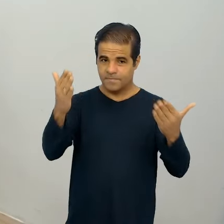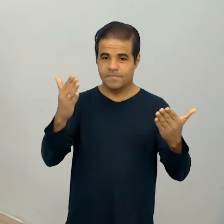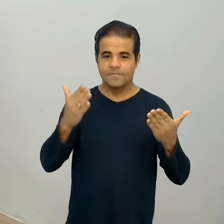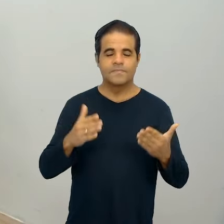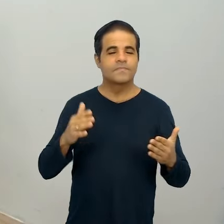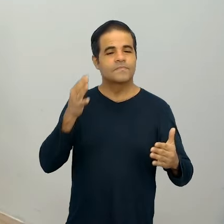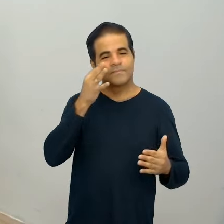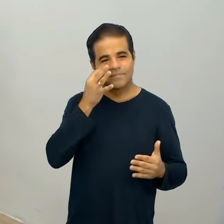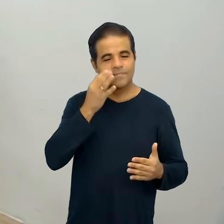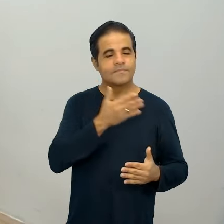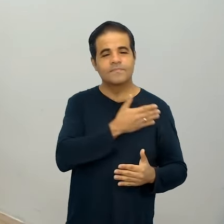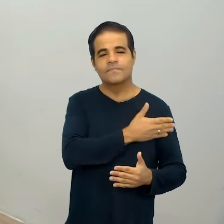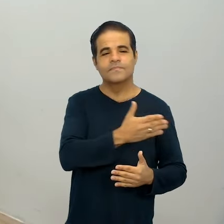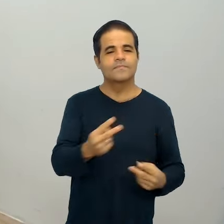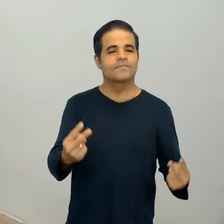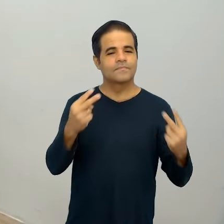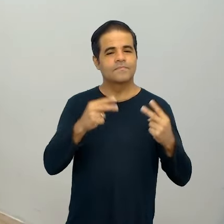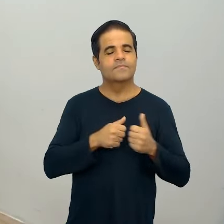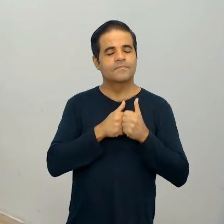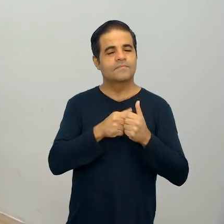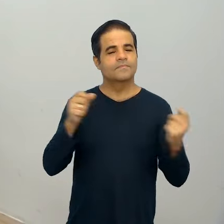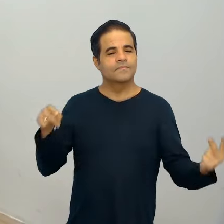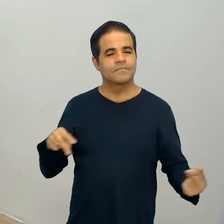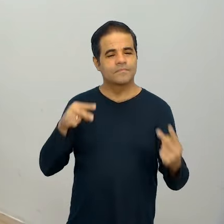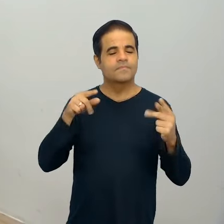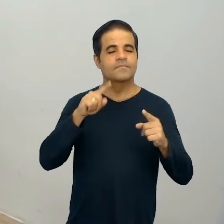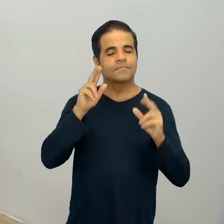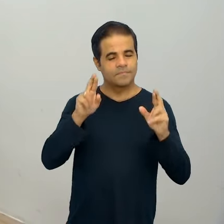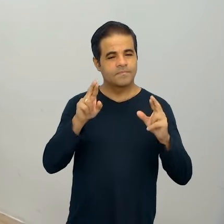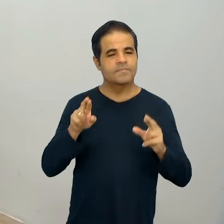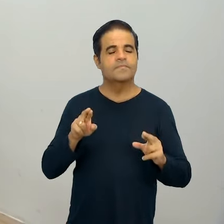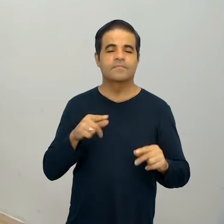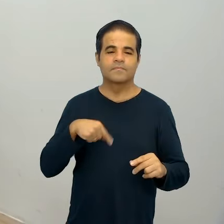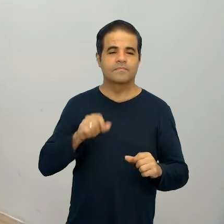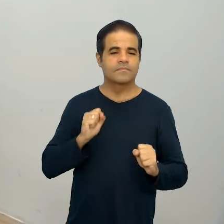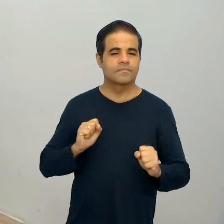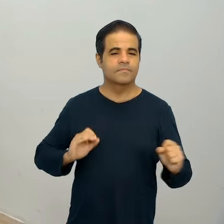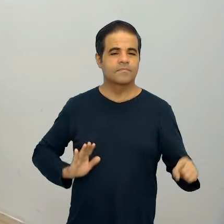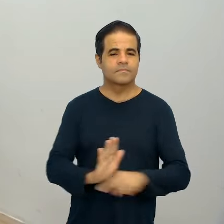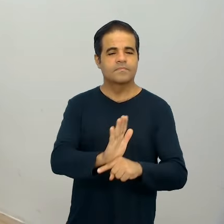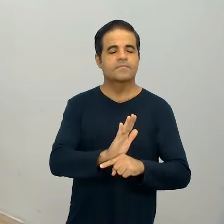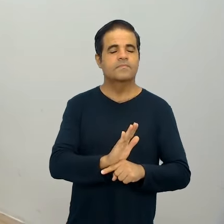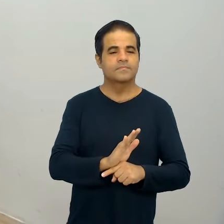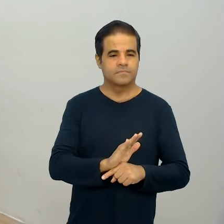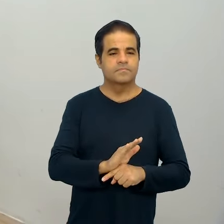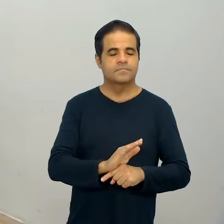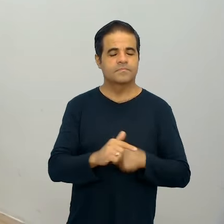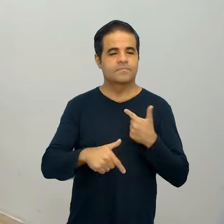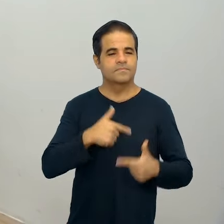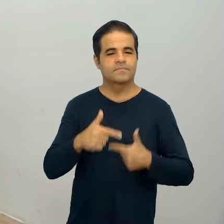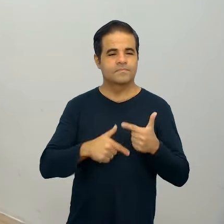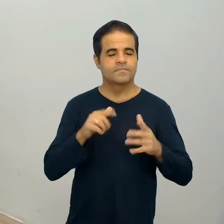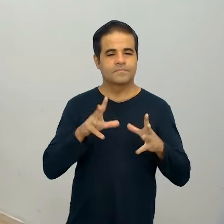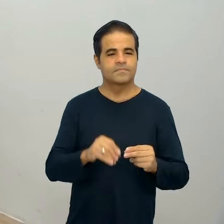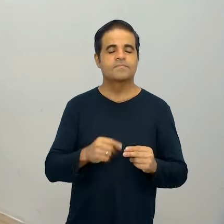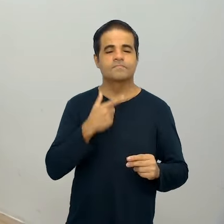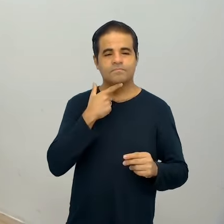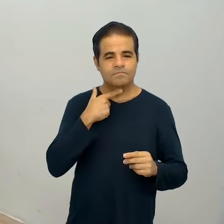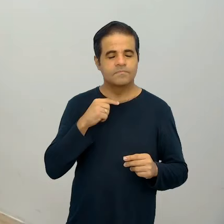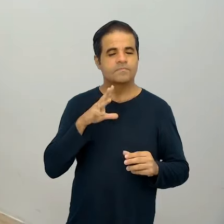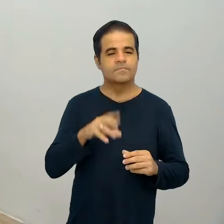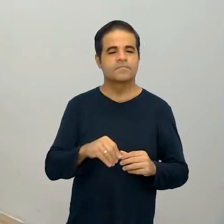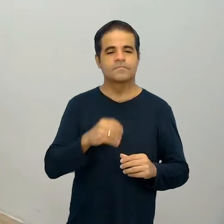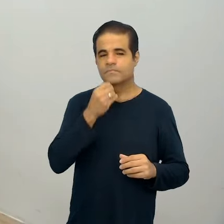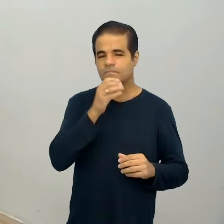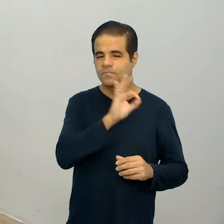a presença de vocês, a audiência, e espero que tenhamos contribuído aí para o trabalho de todos, e eu desejo aí a